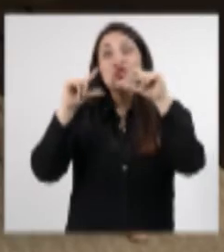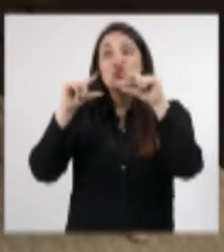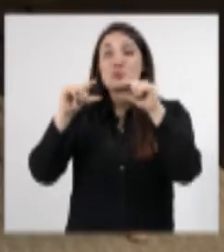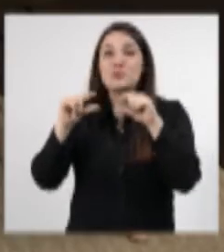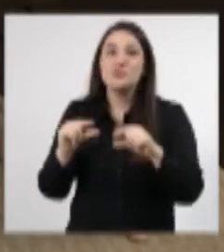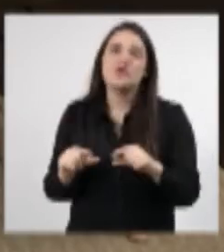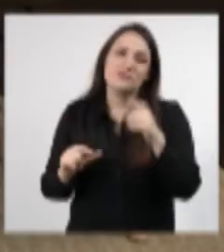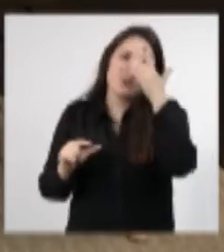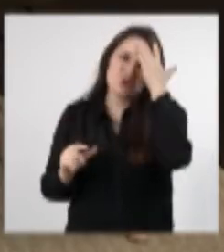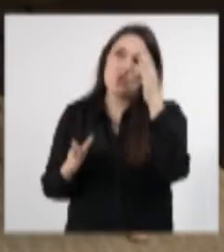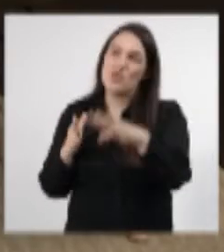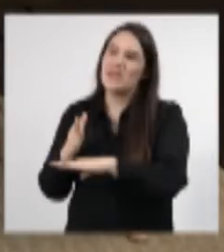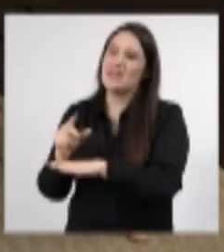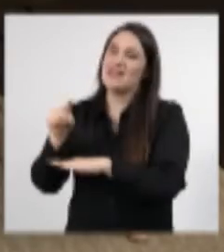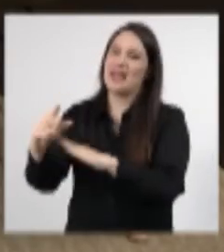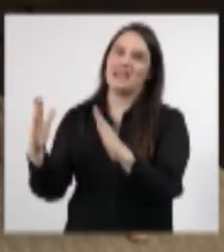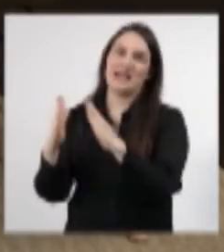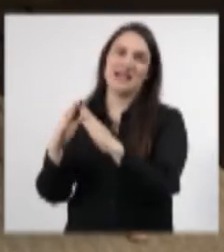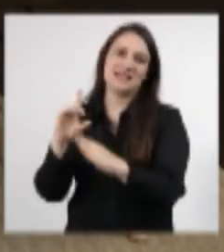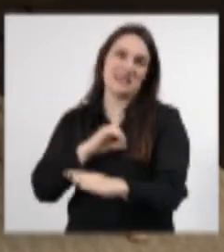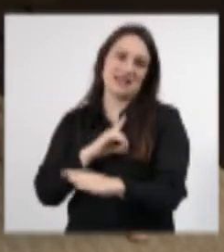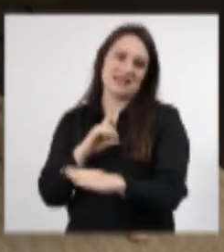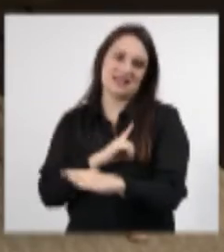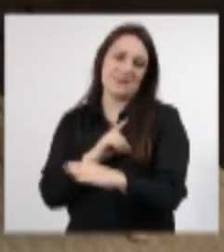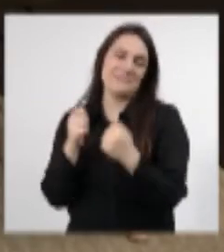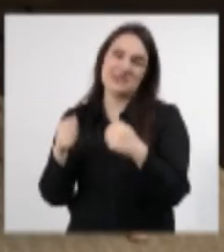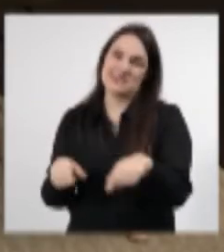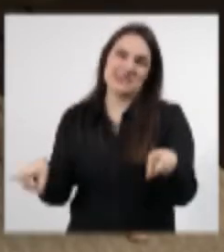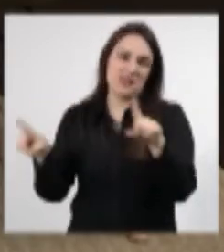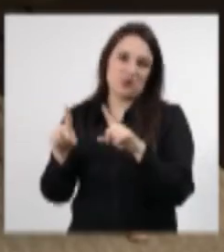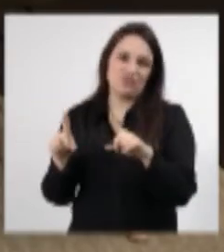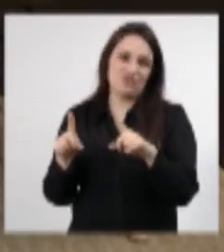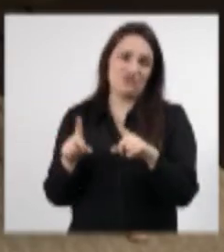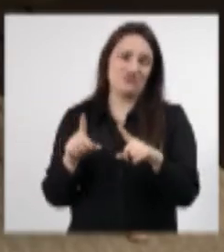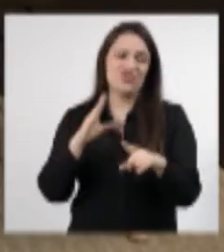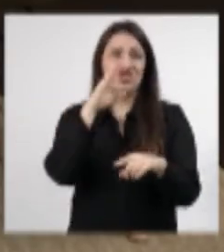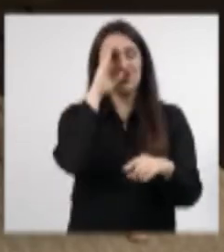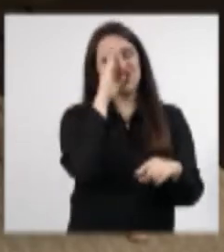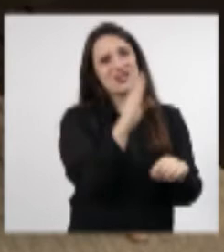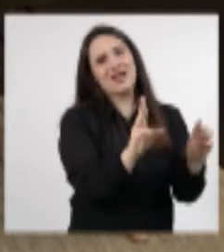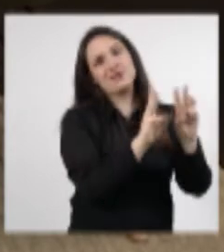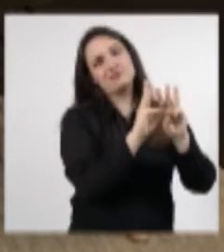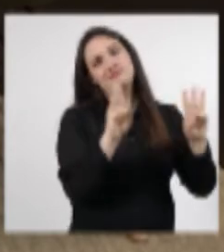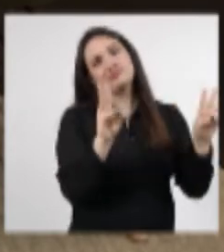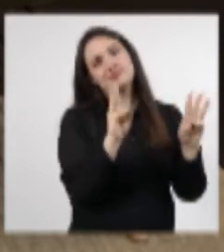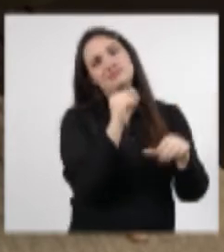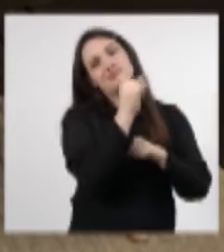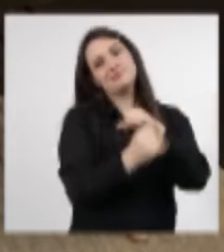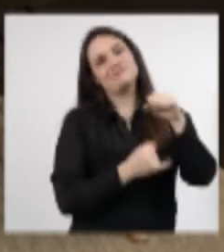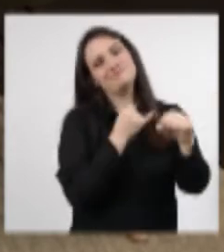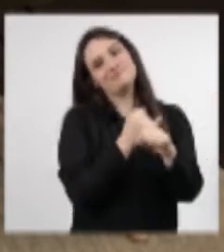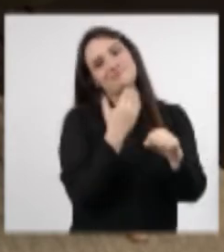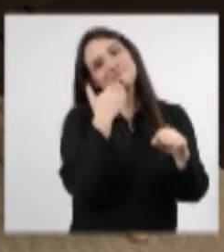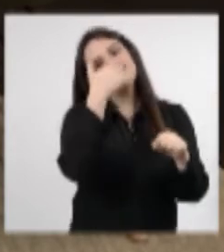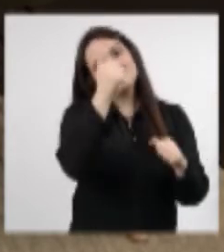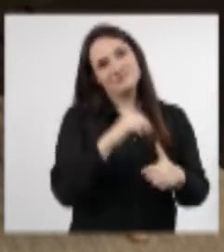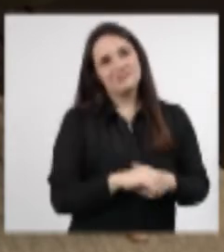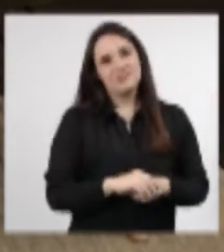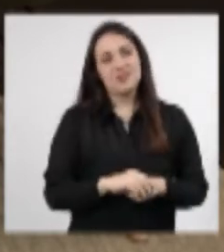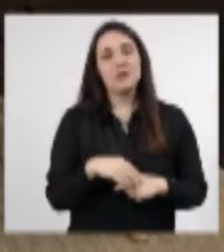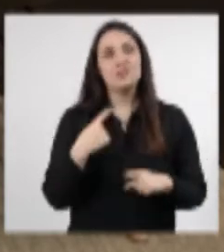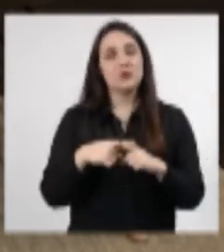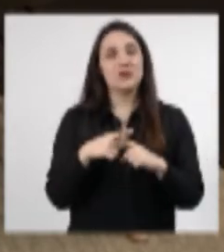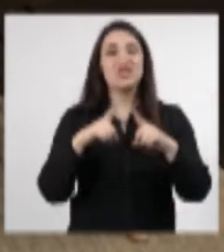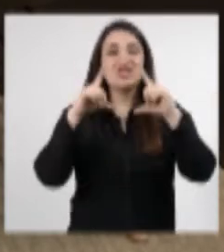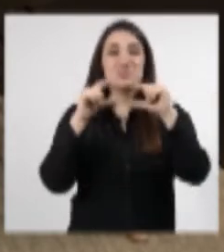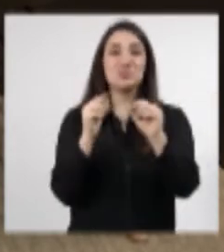nós adotamos para que aquele policial investigador de polícia, o escrivão de polícia que está ali no atendimento ao público, possa dar atenção,